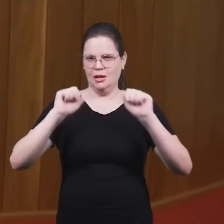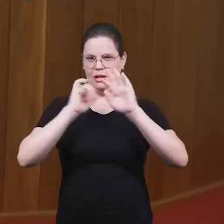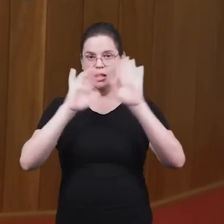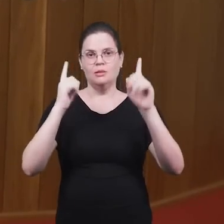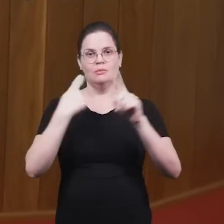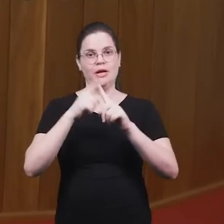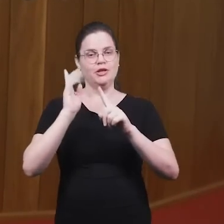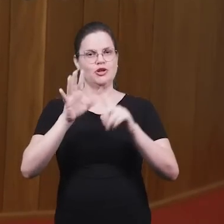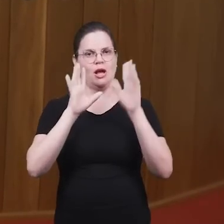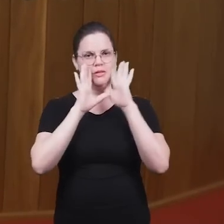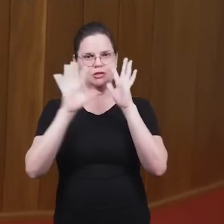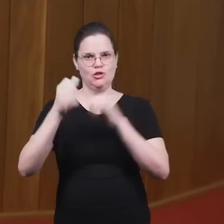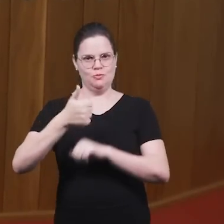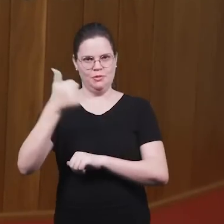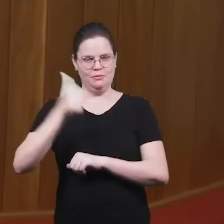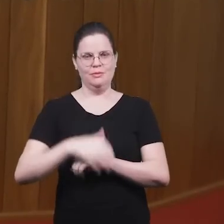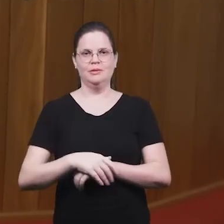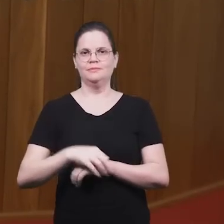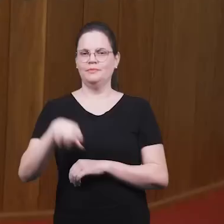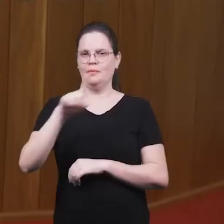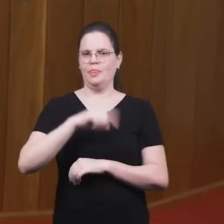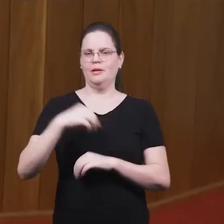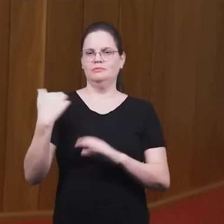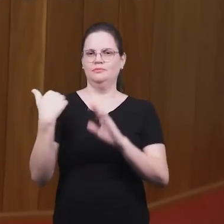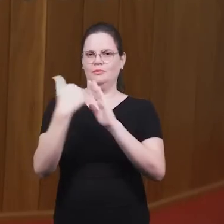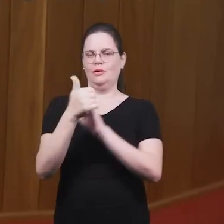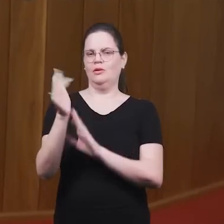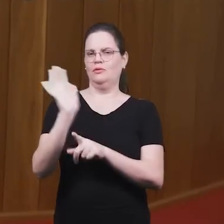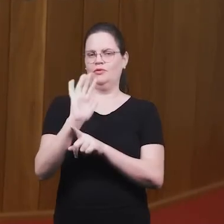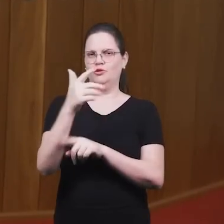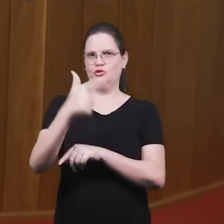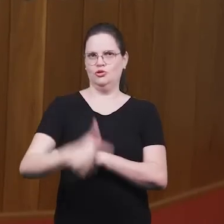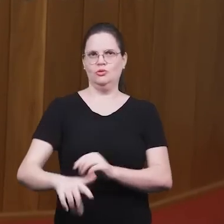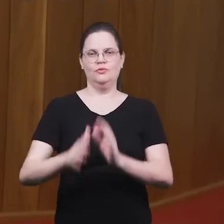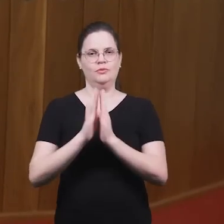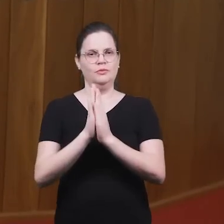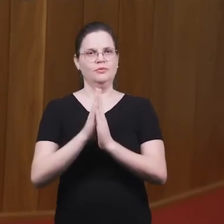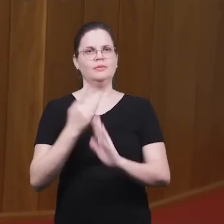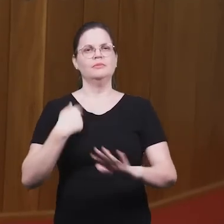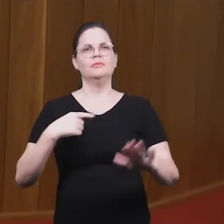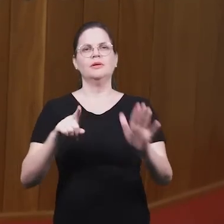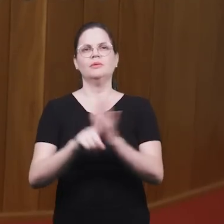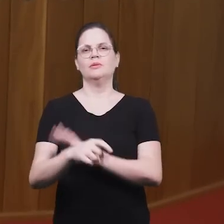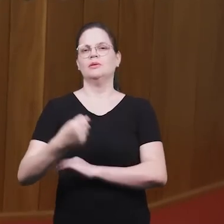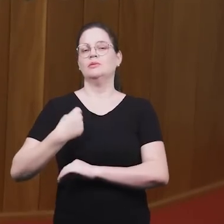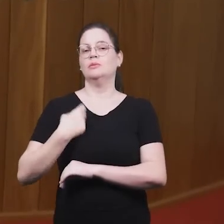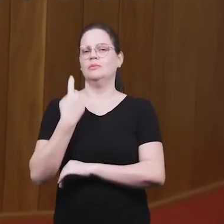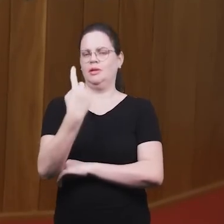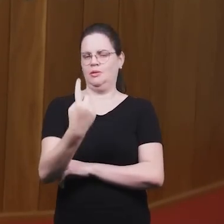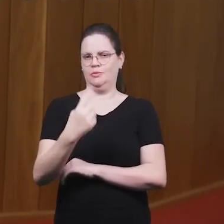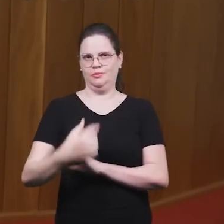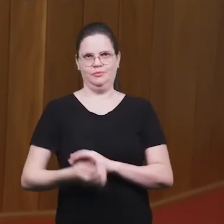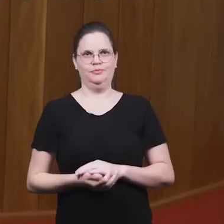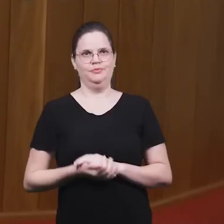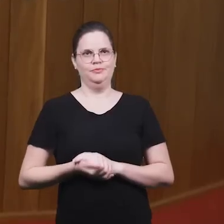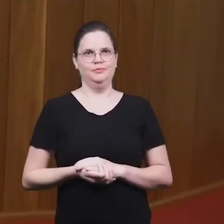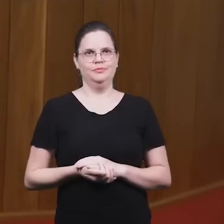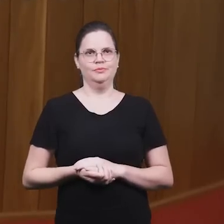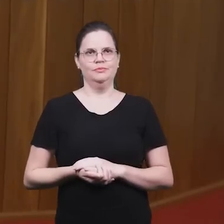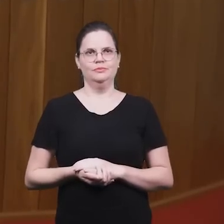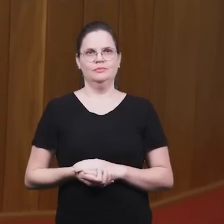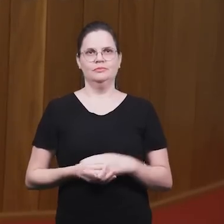já assistiram, tá bom? Enquanto os meninos colocam o vídeo novamente, a primeira pergunta que a tia quer fazer para você,